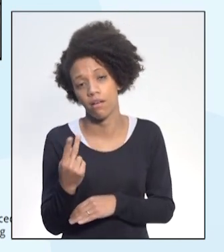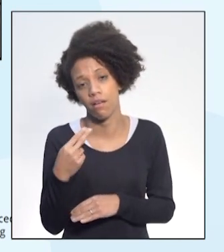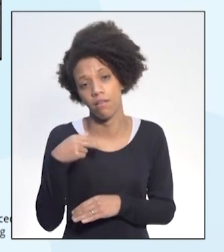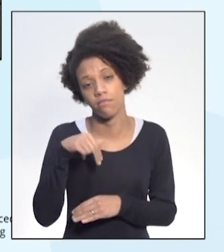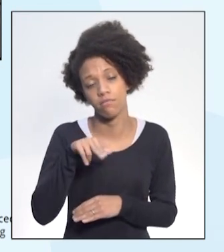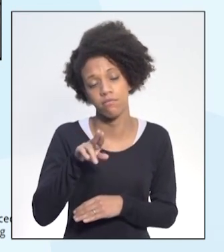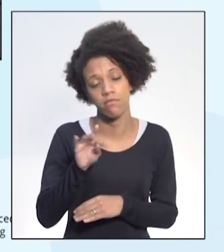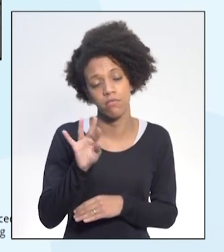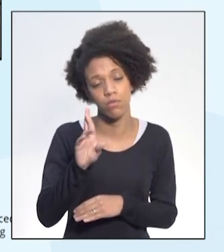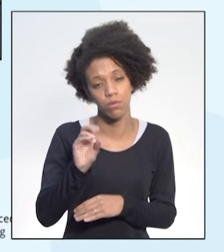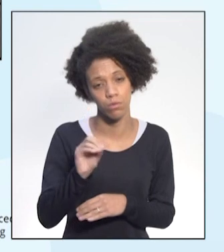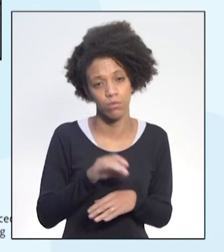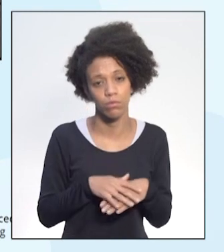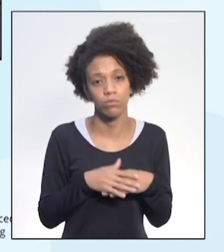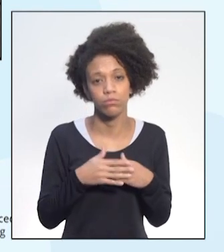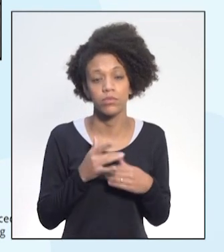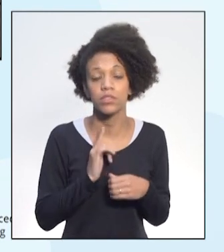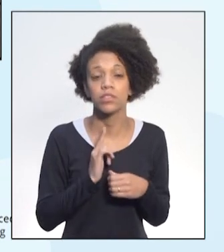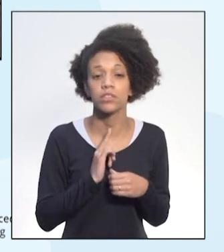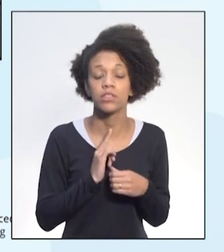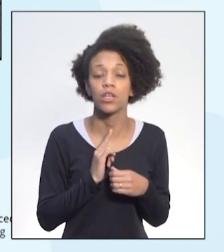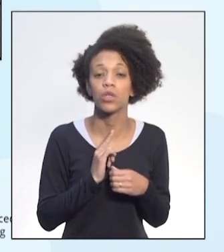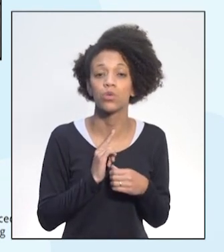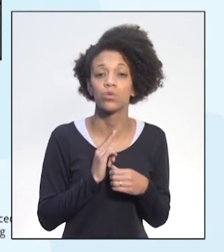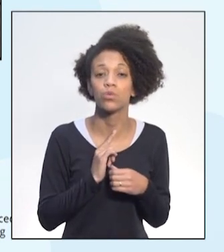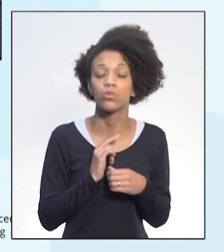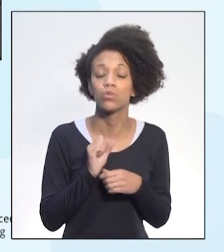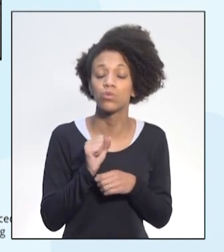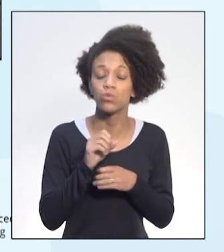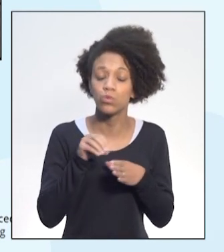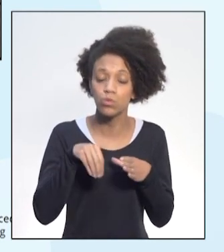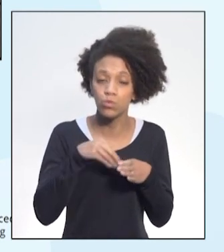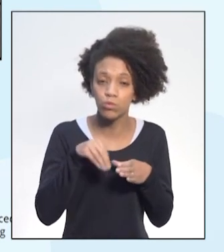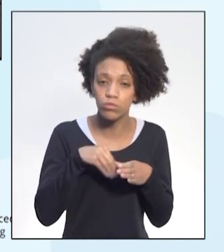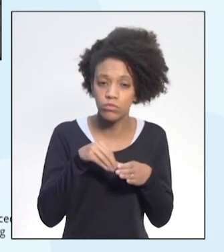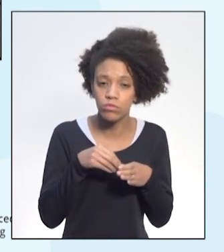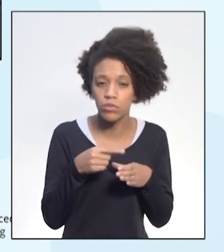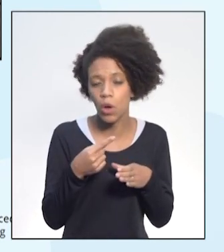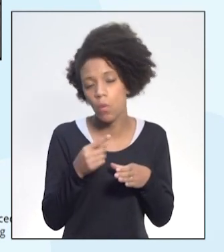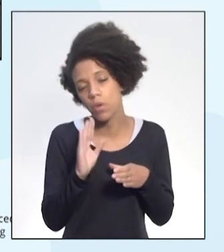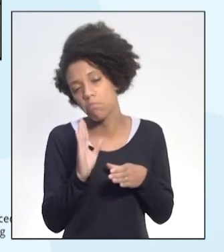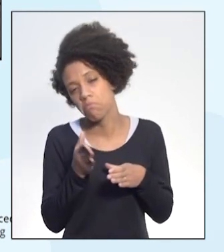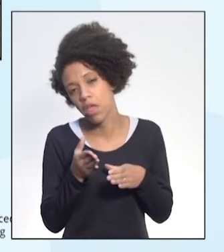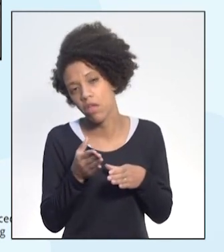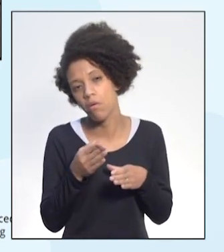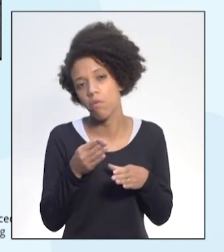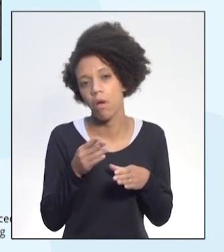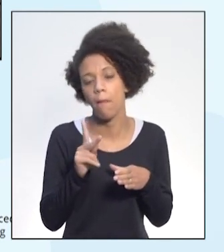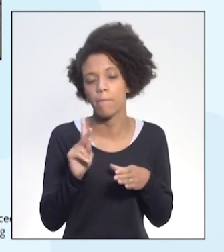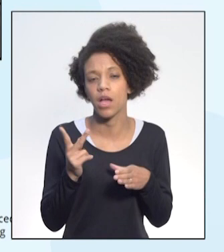observarem aí no exemplo, eu tenho um suco gástrico, que gira em torno de 1,5 pH.